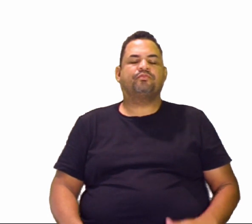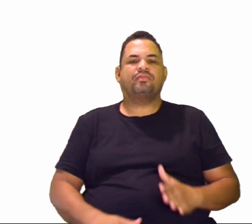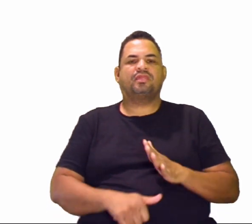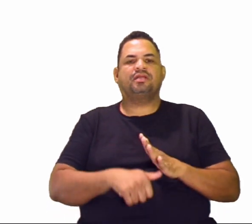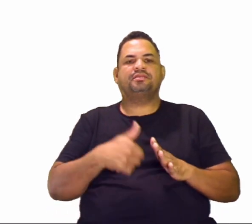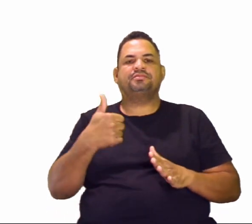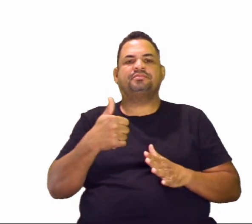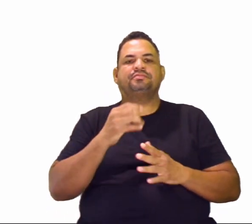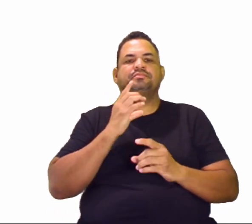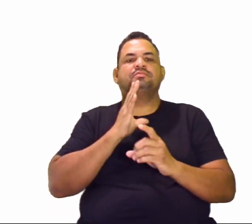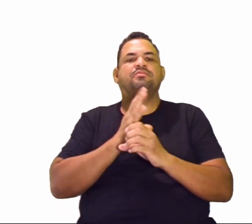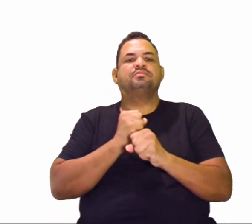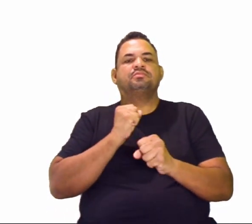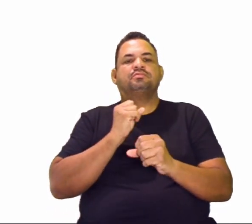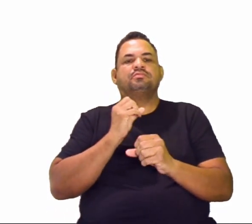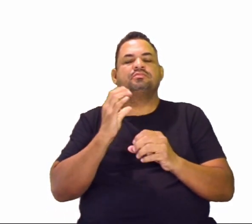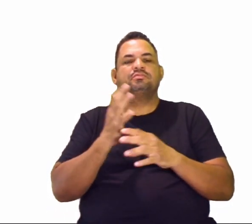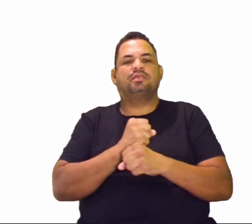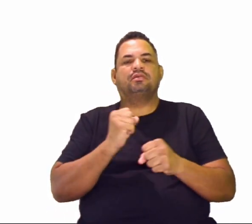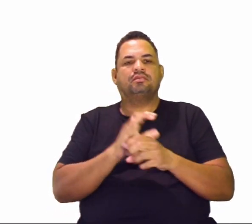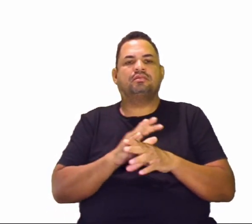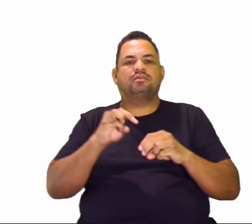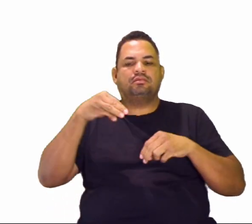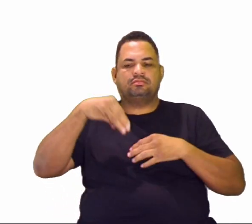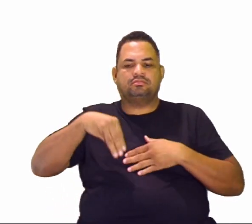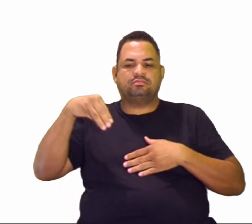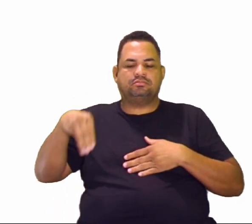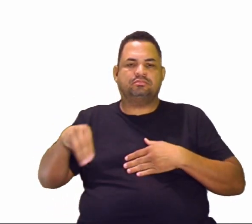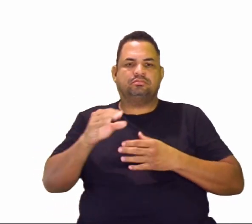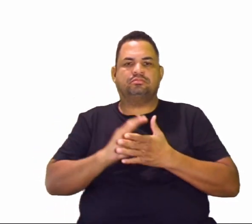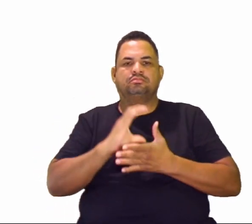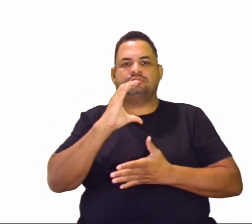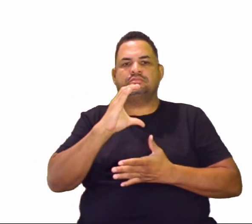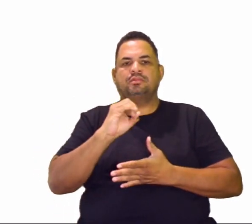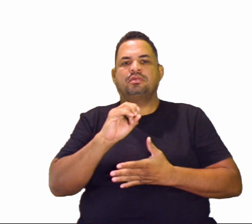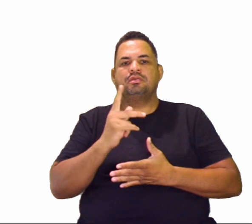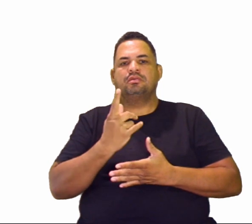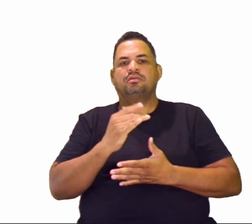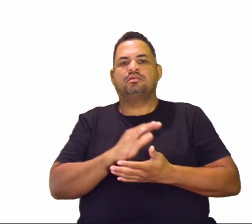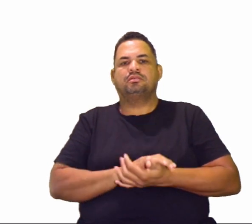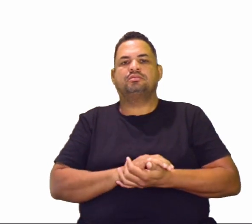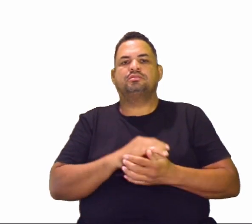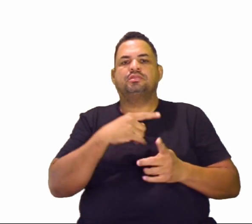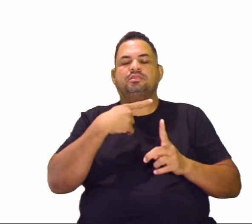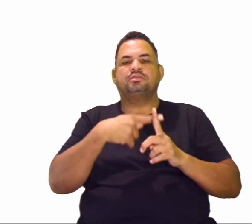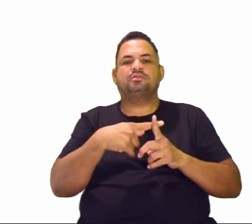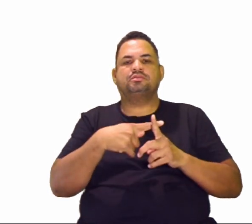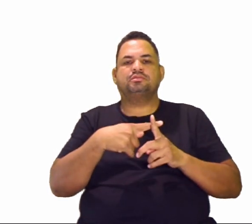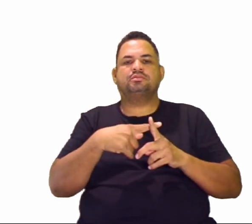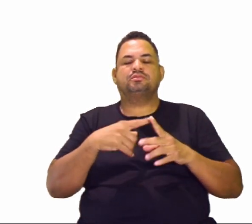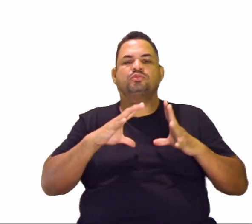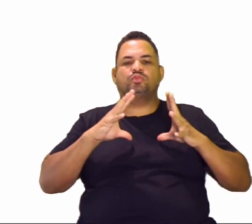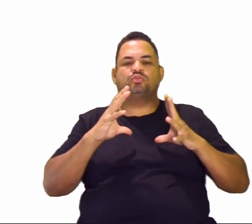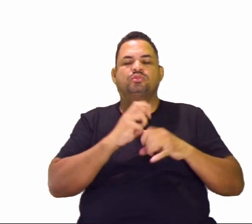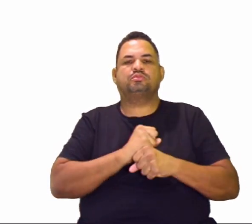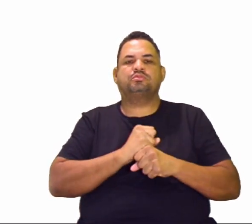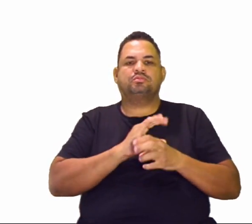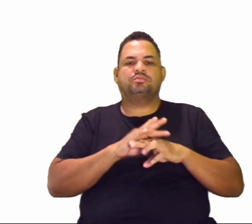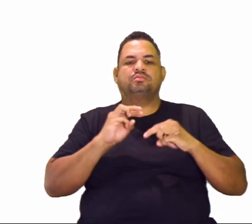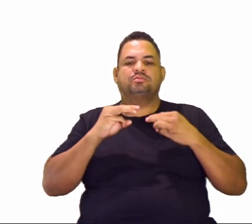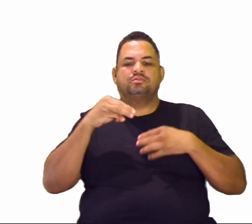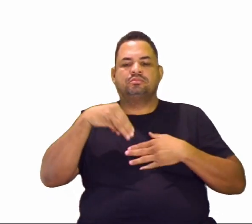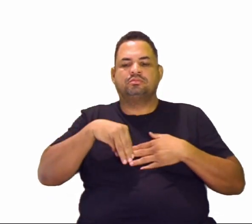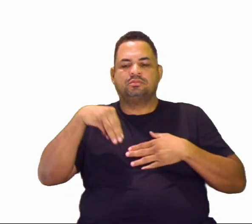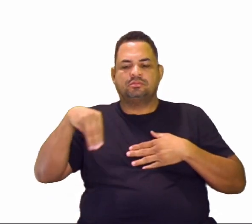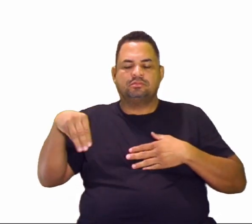primeiro, encontrar a massa molar do CH4, que é a somatória das massas molares